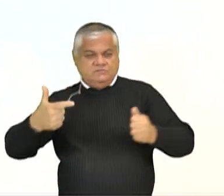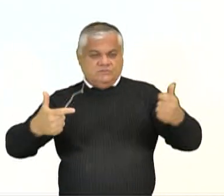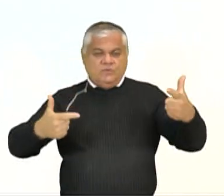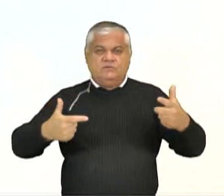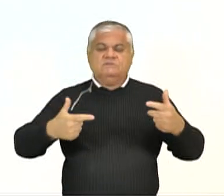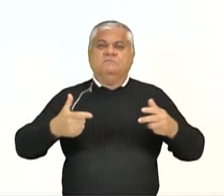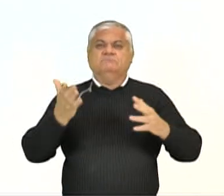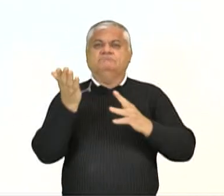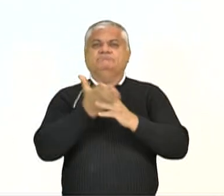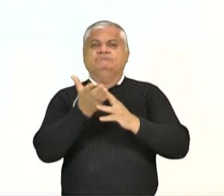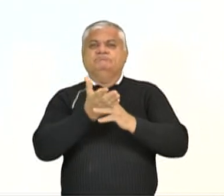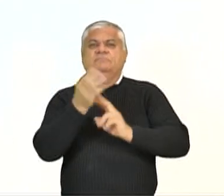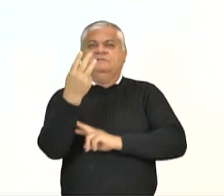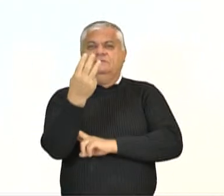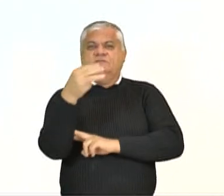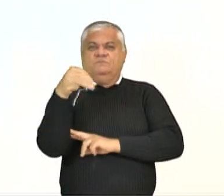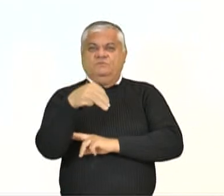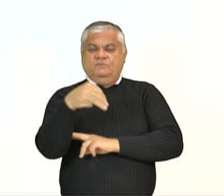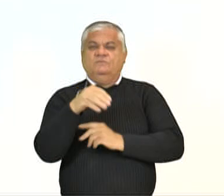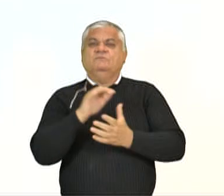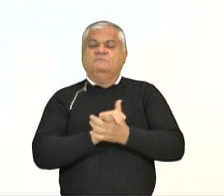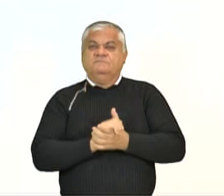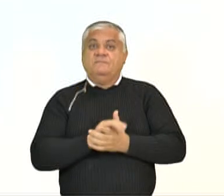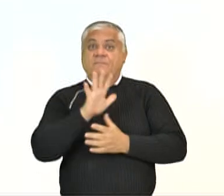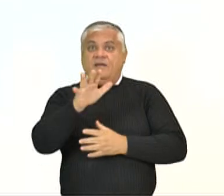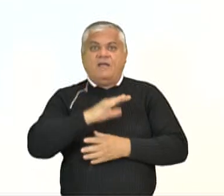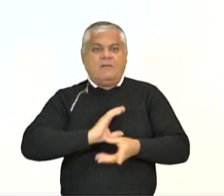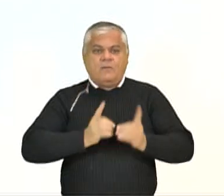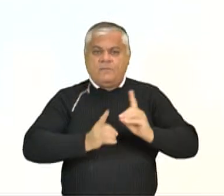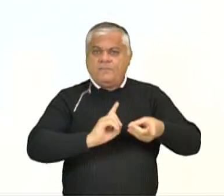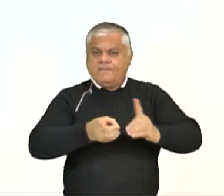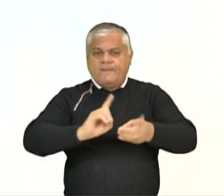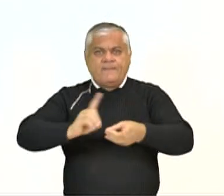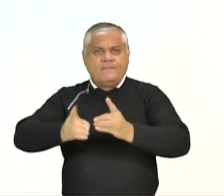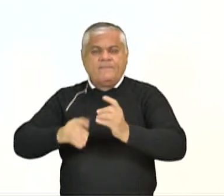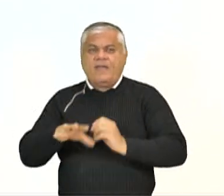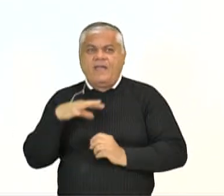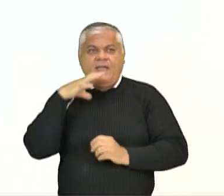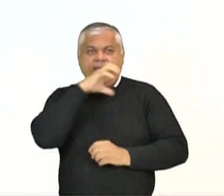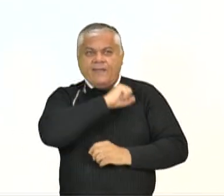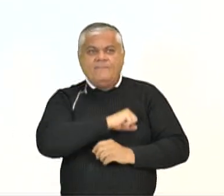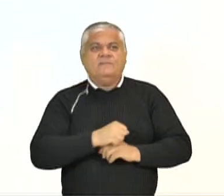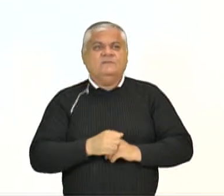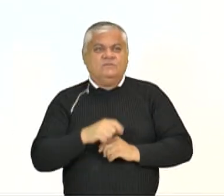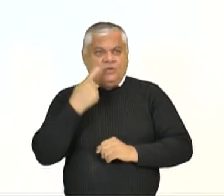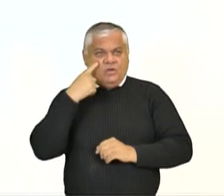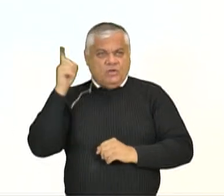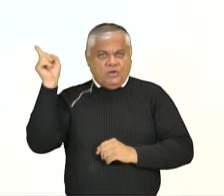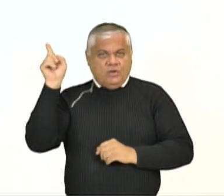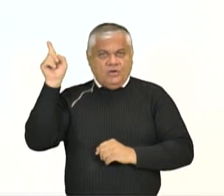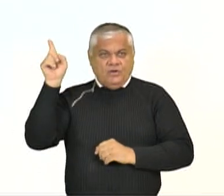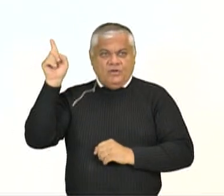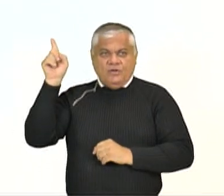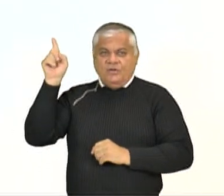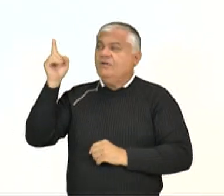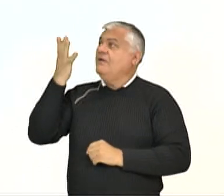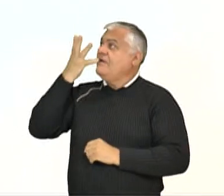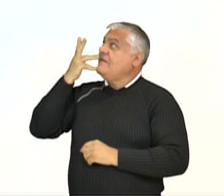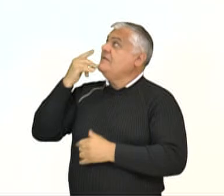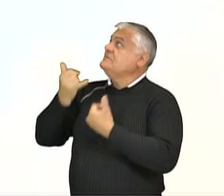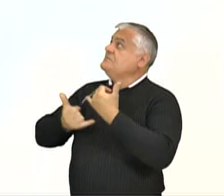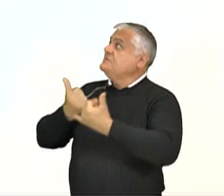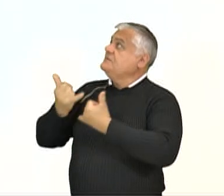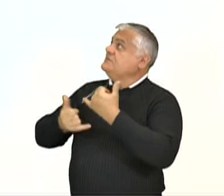é bem curtinho. Mas é muito dinâmico. Então, aqui mais uma imagem que mostra, são crianças